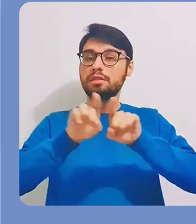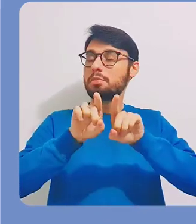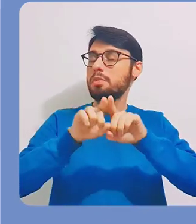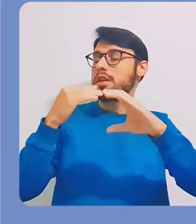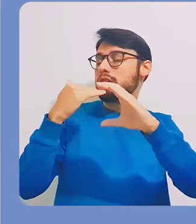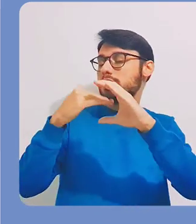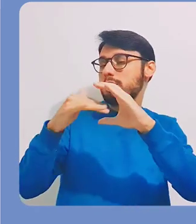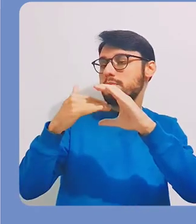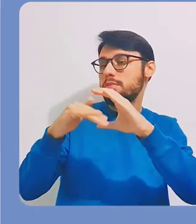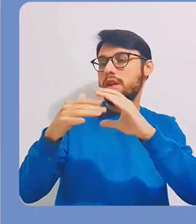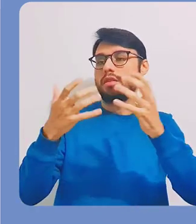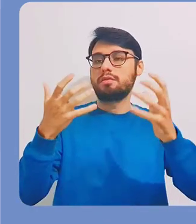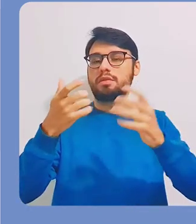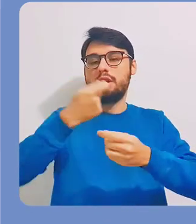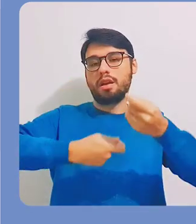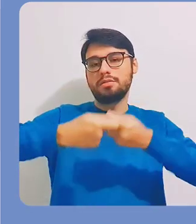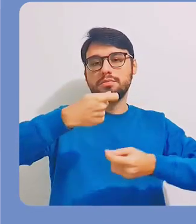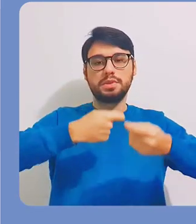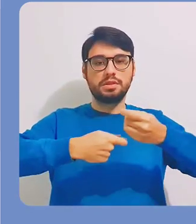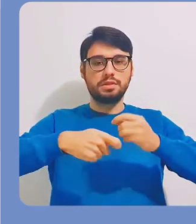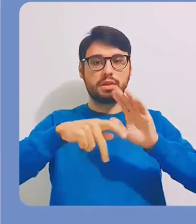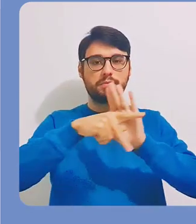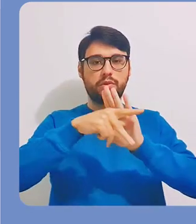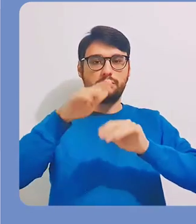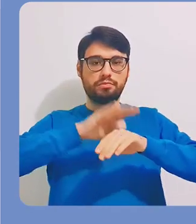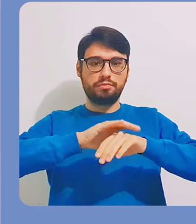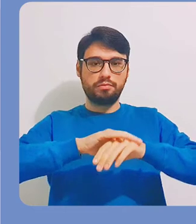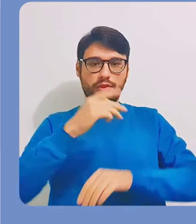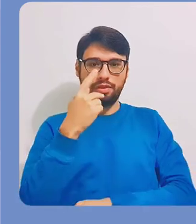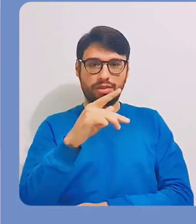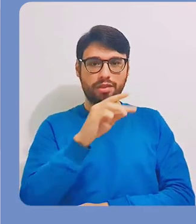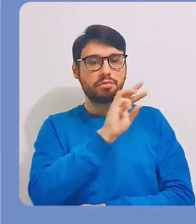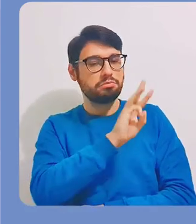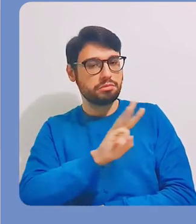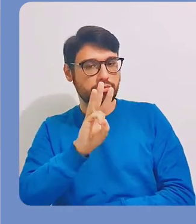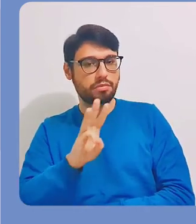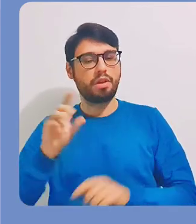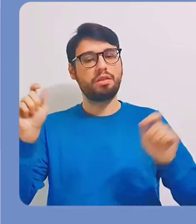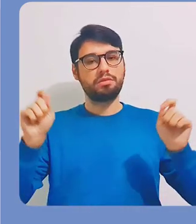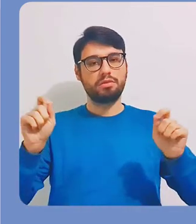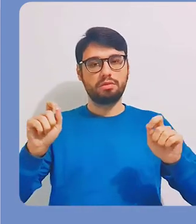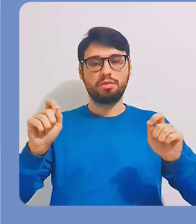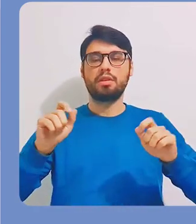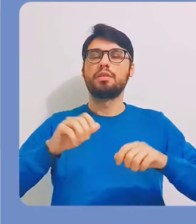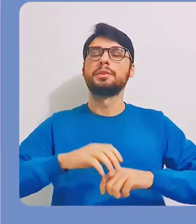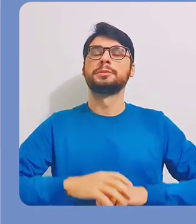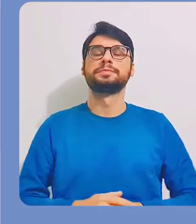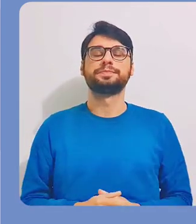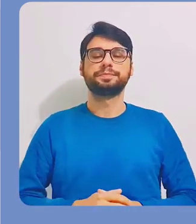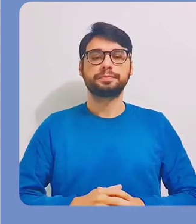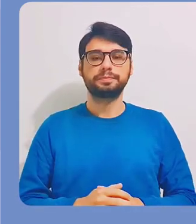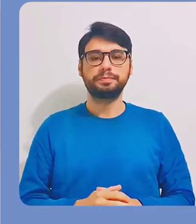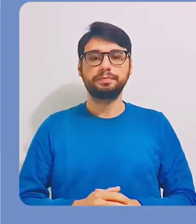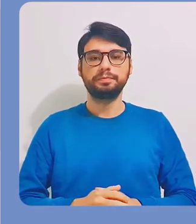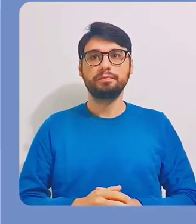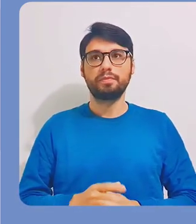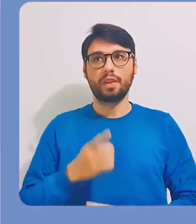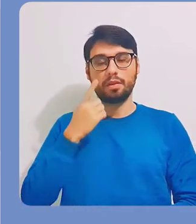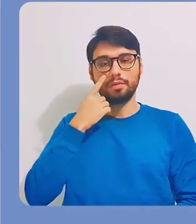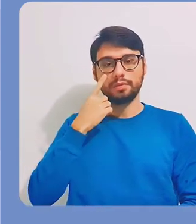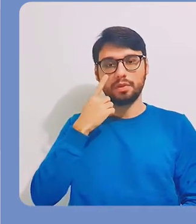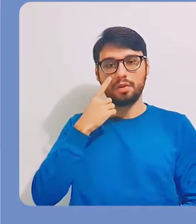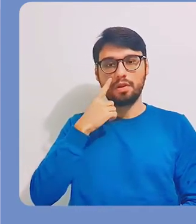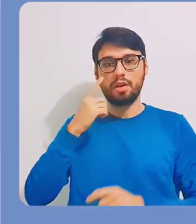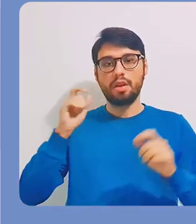A gente pode editar também o endereço de e-mail que vai ser utilizado pelo próprio administrador. Nesse caso aqui, esta página